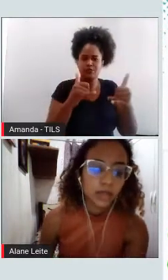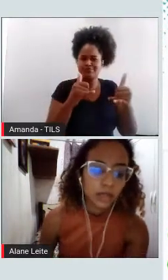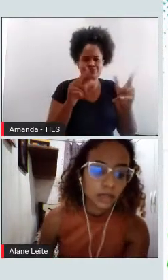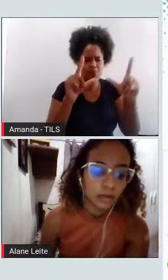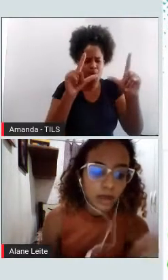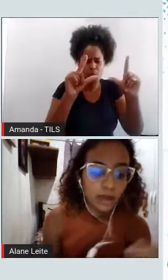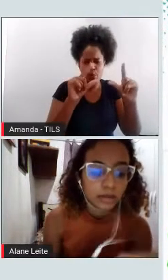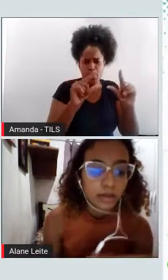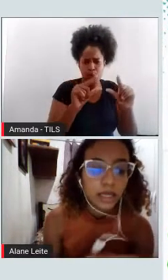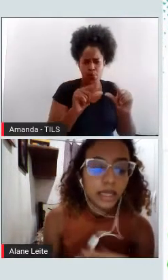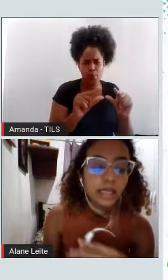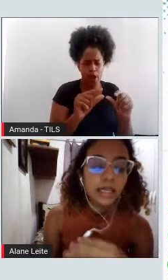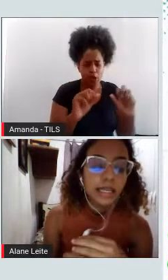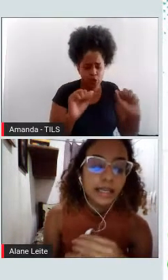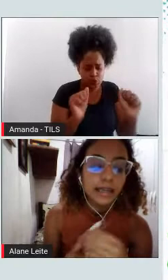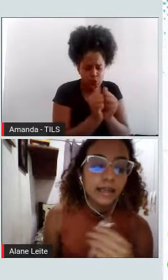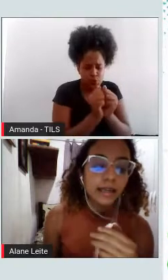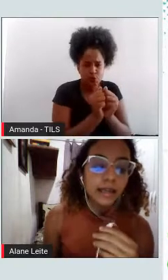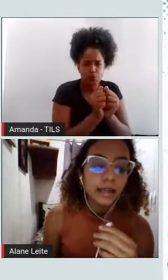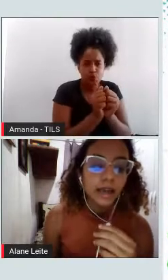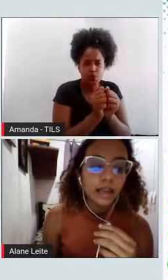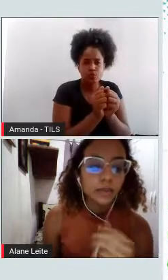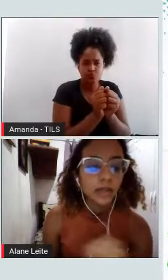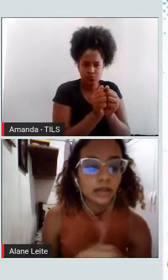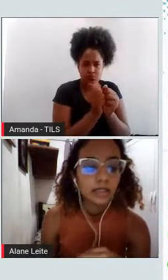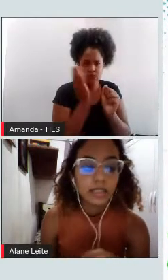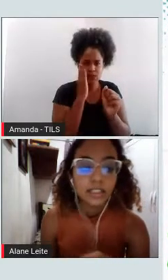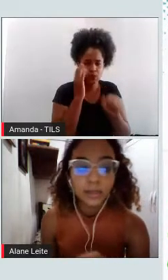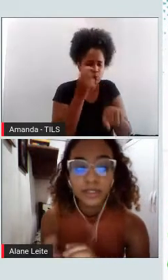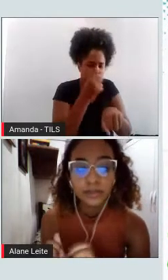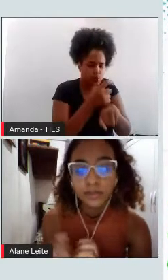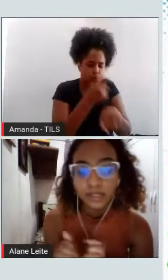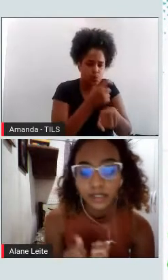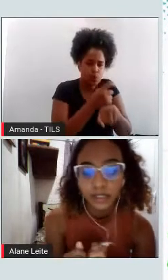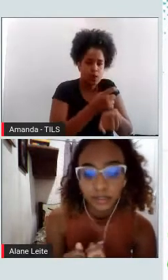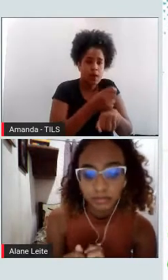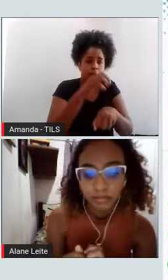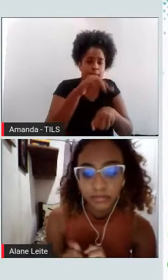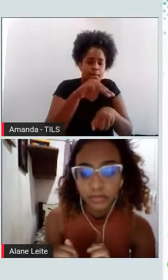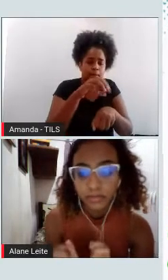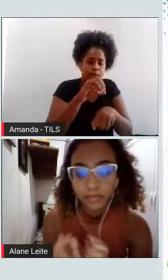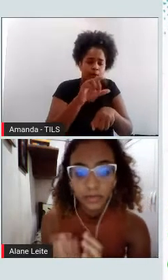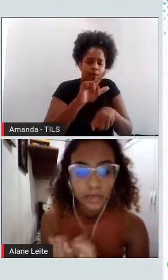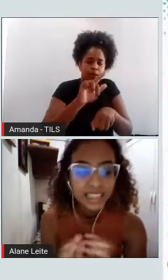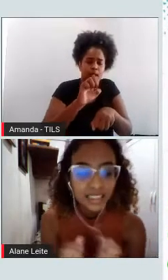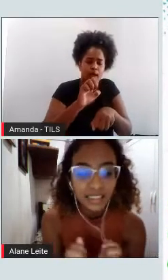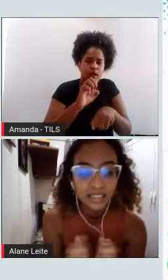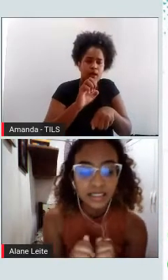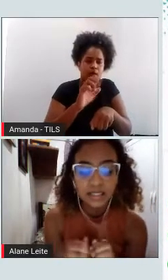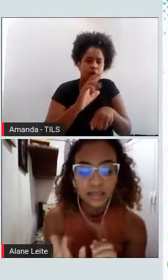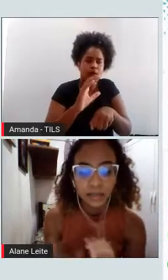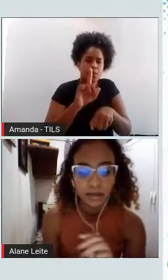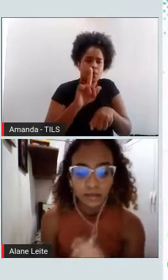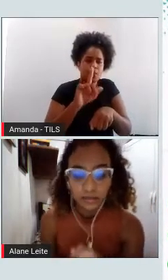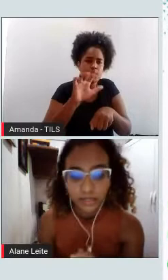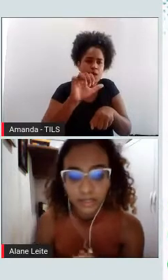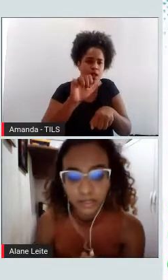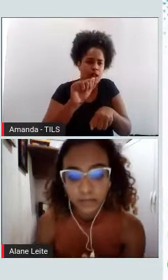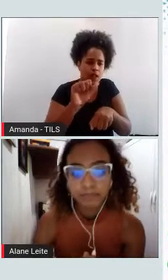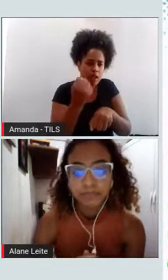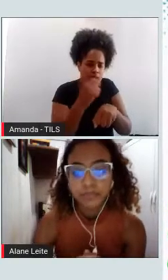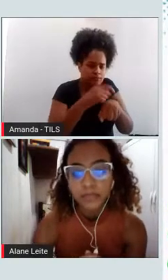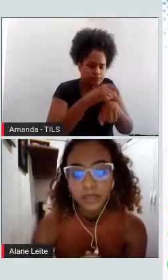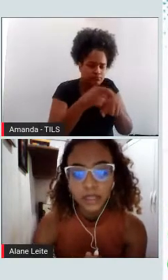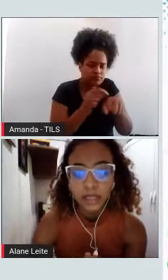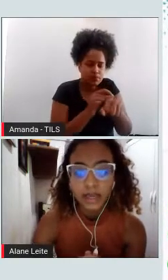imagem que eu coloquei aqui do lado que as moléculas elas estão bem juntinhas. Elas nem se separam, na